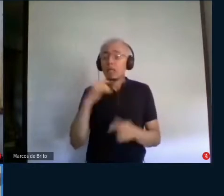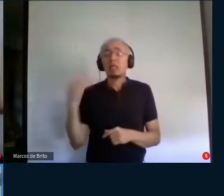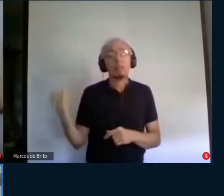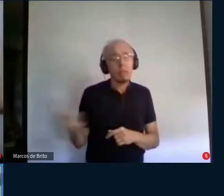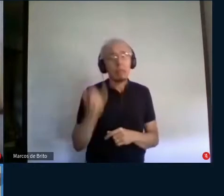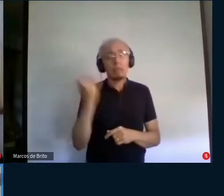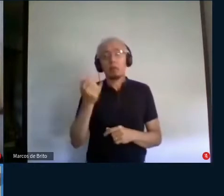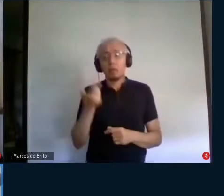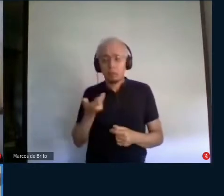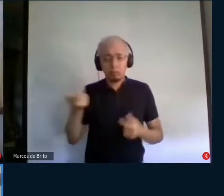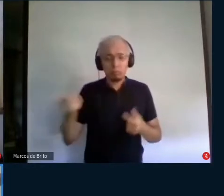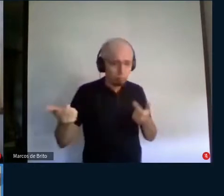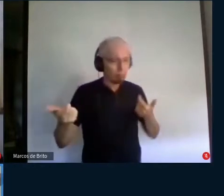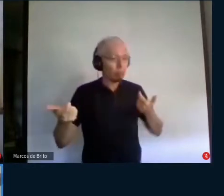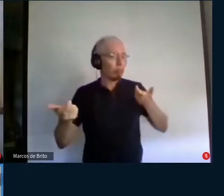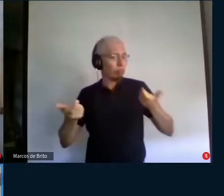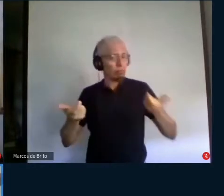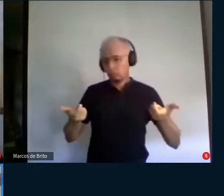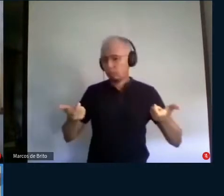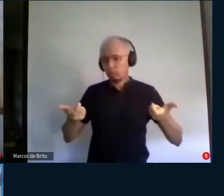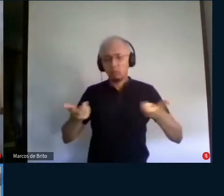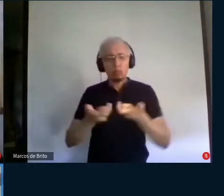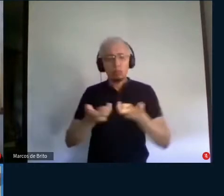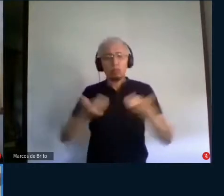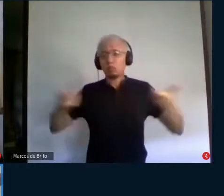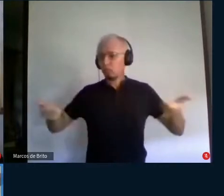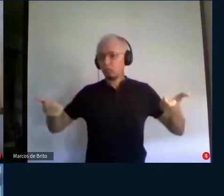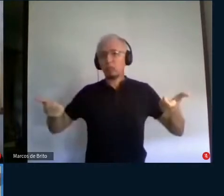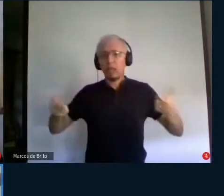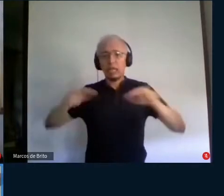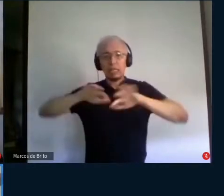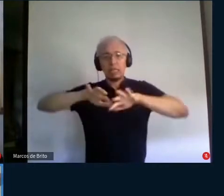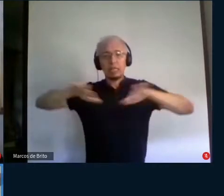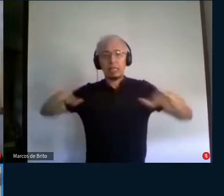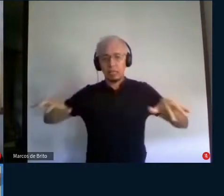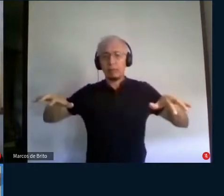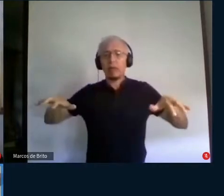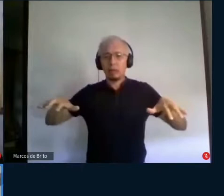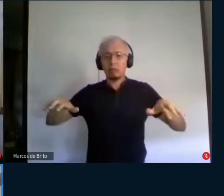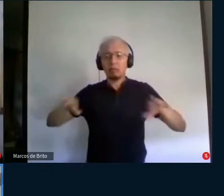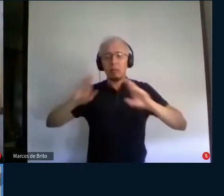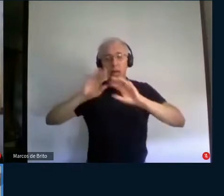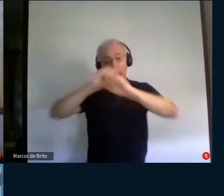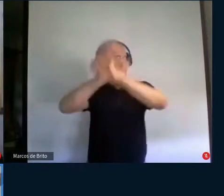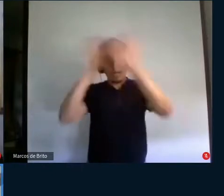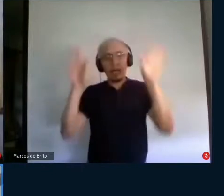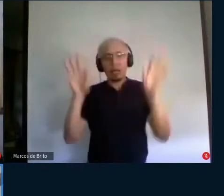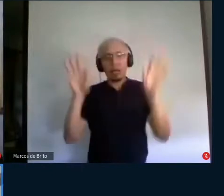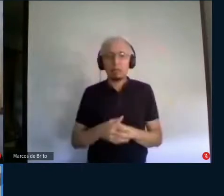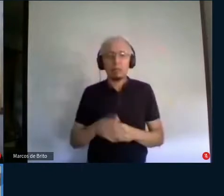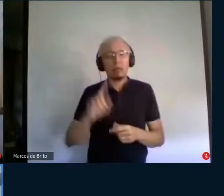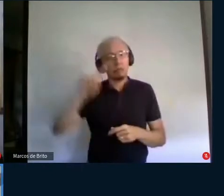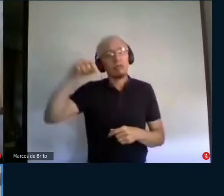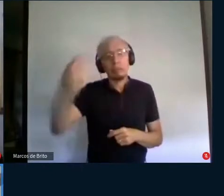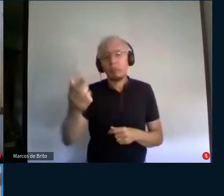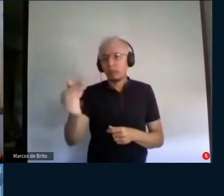importantes de serem distintos, né? Na discussão, inclusive, da formação. Então, depois eu queria te ouvir um pouco também sobre